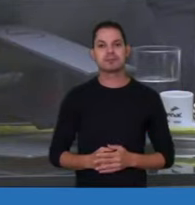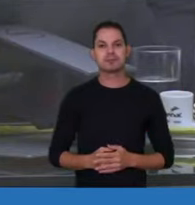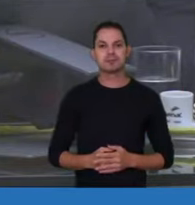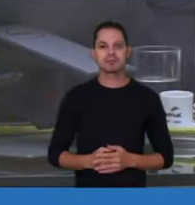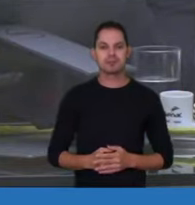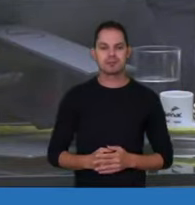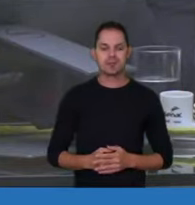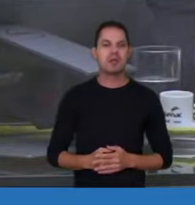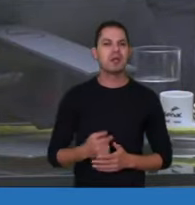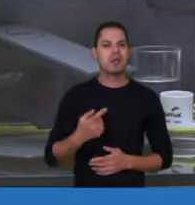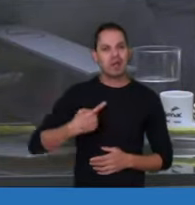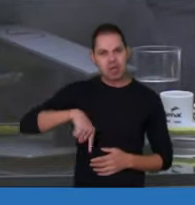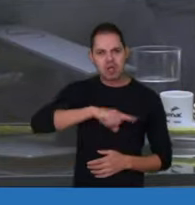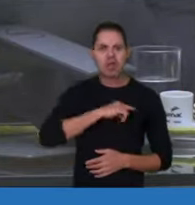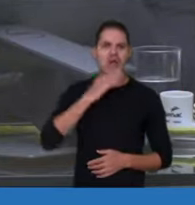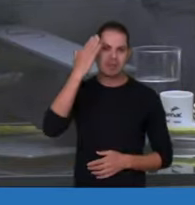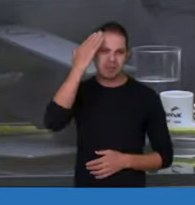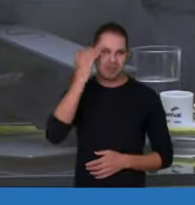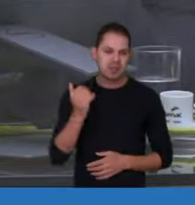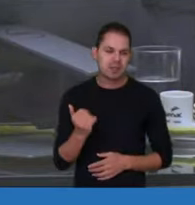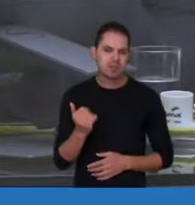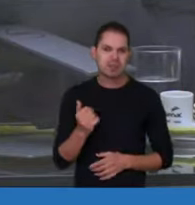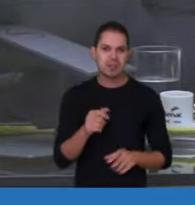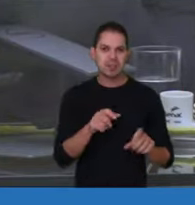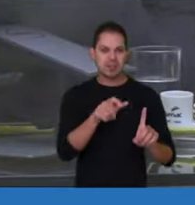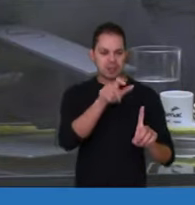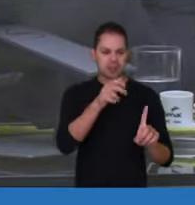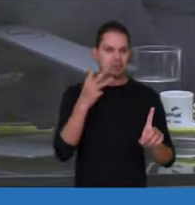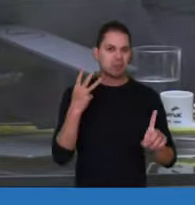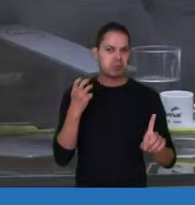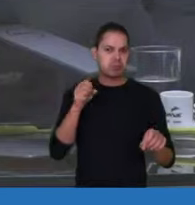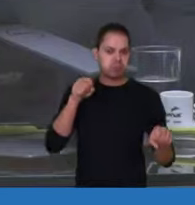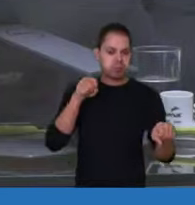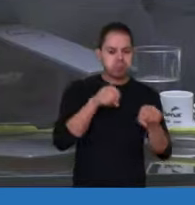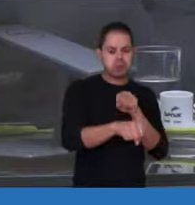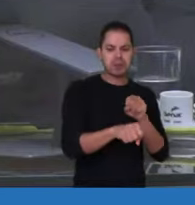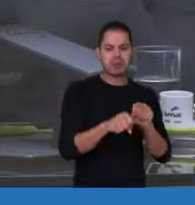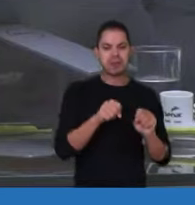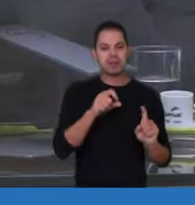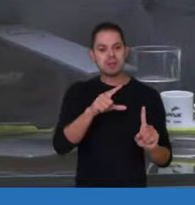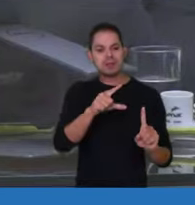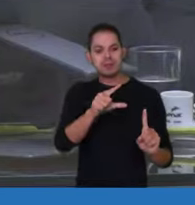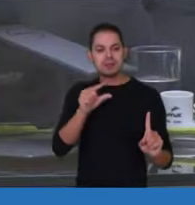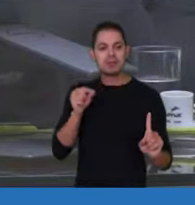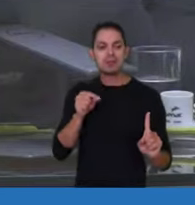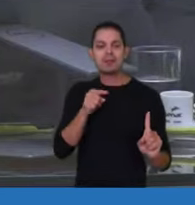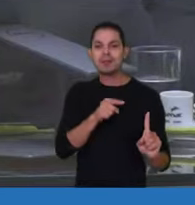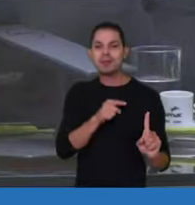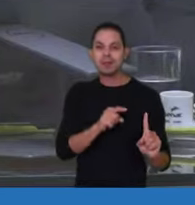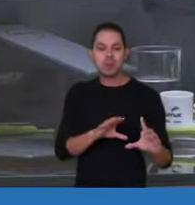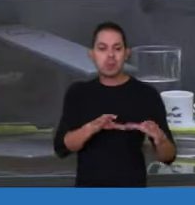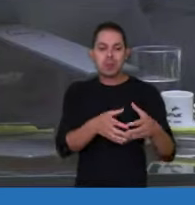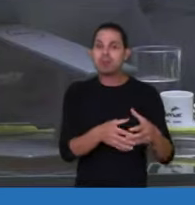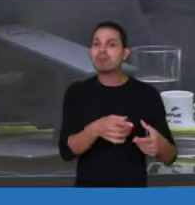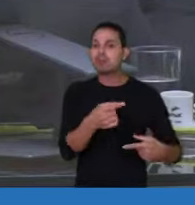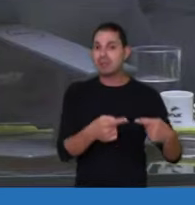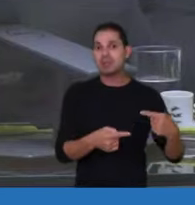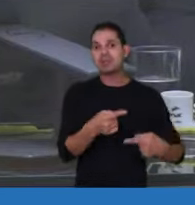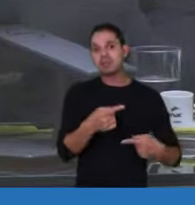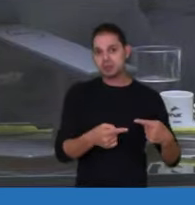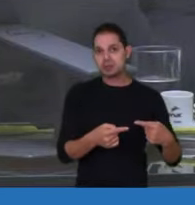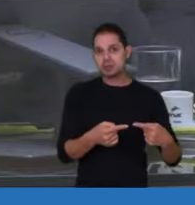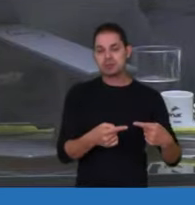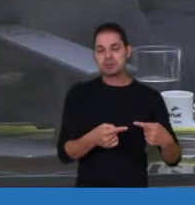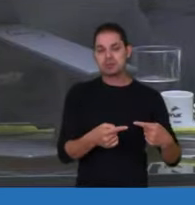A gente sabe que, ao executarem Marielle, escolhem executar um grupo político, né? Uma posição